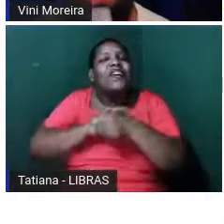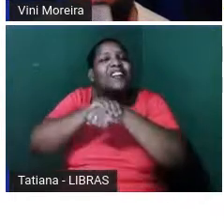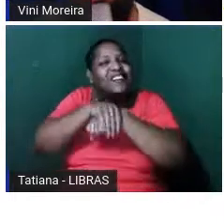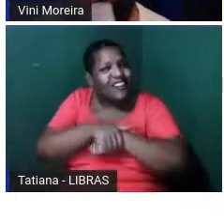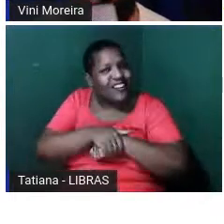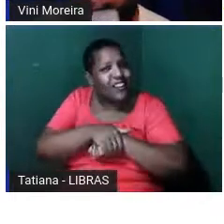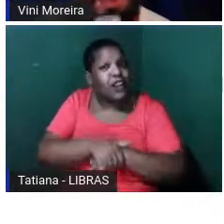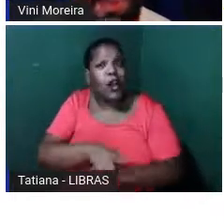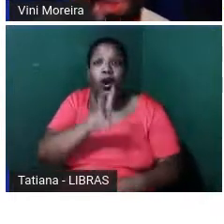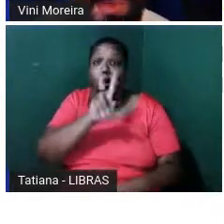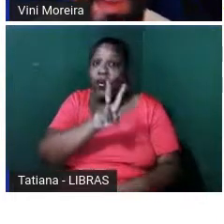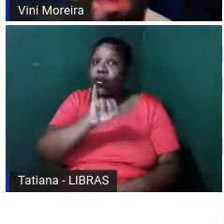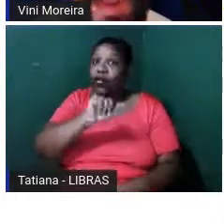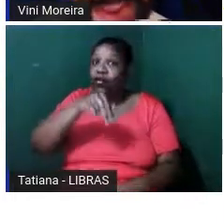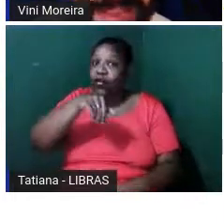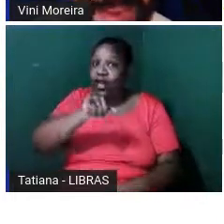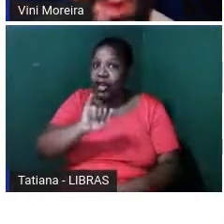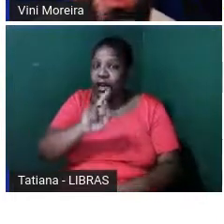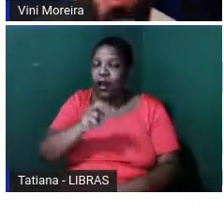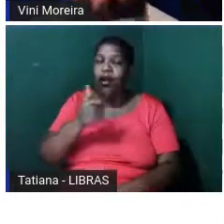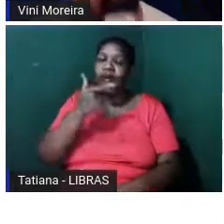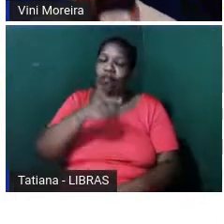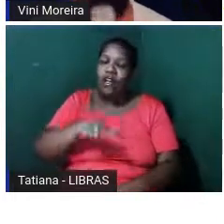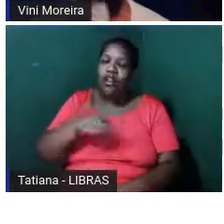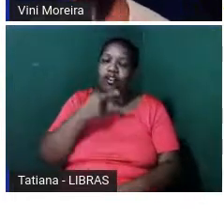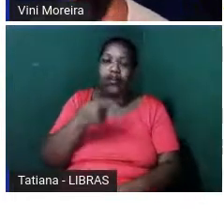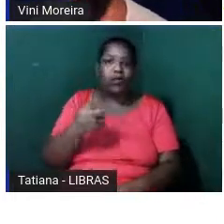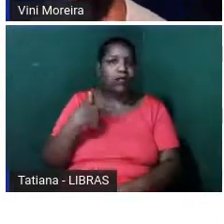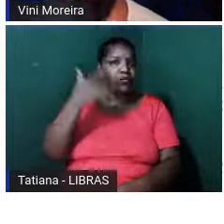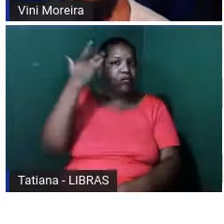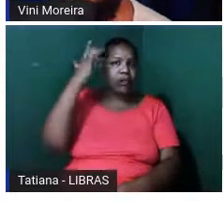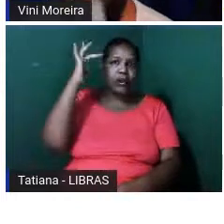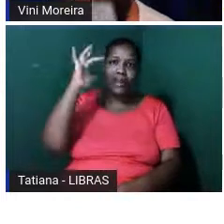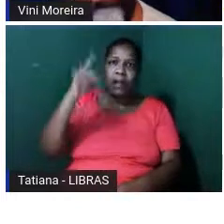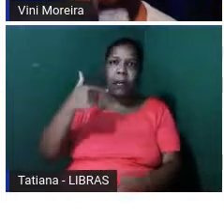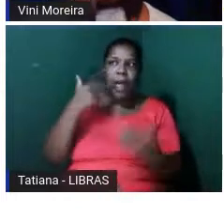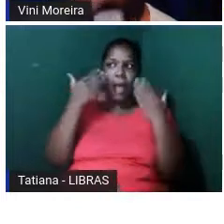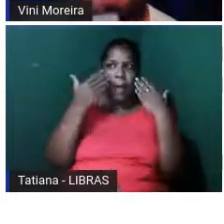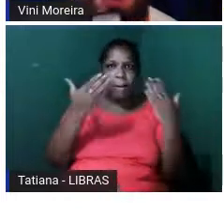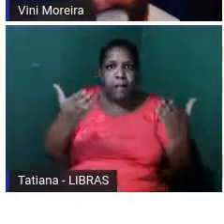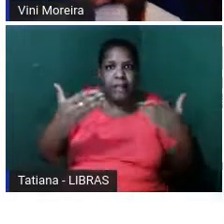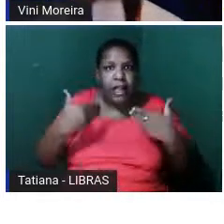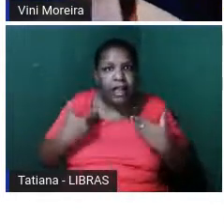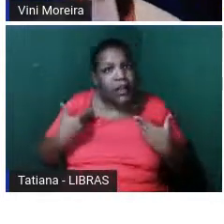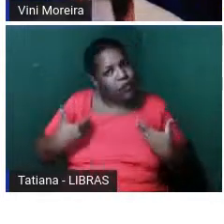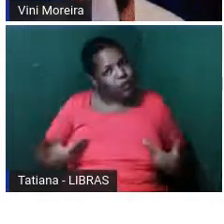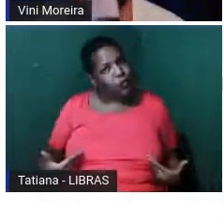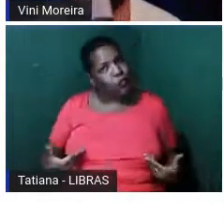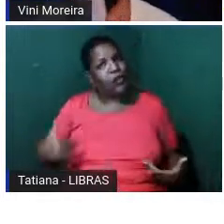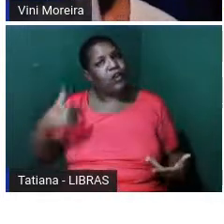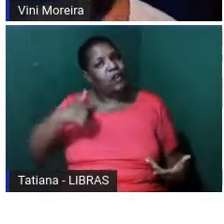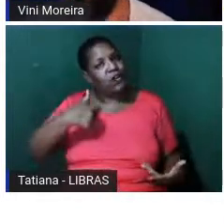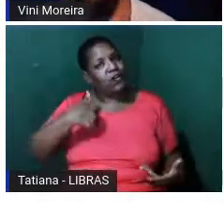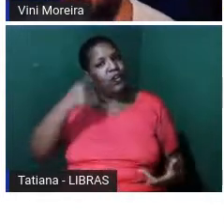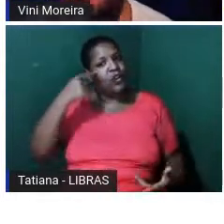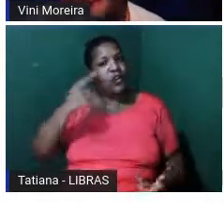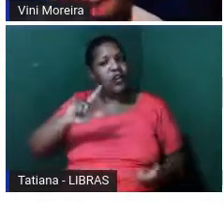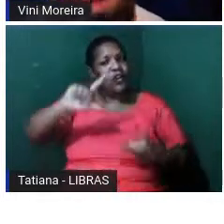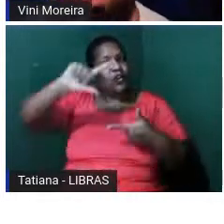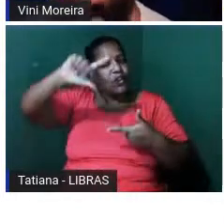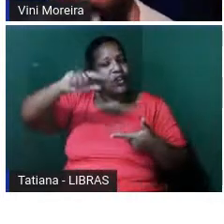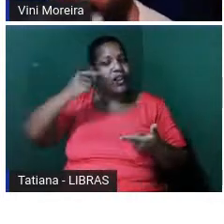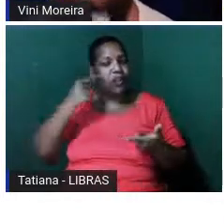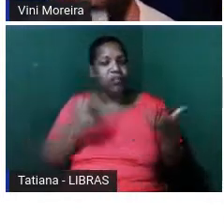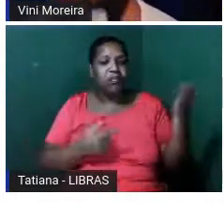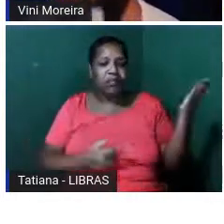sou o Vini Moreira e eu vou novamente minha apresentação não sabia que o Léo aí as me apresentar então separei dois slides aqui para me